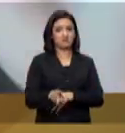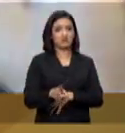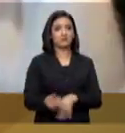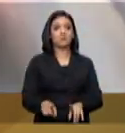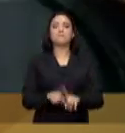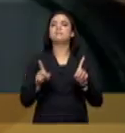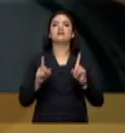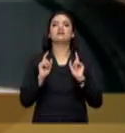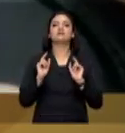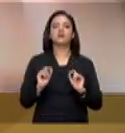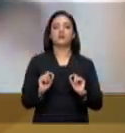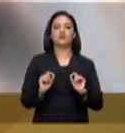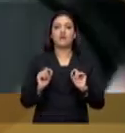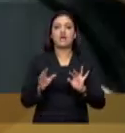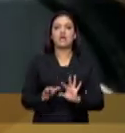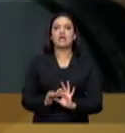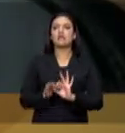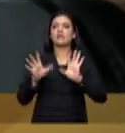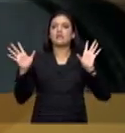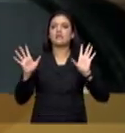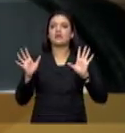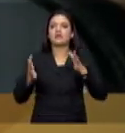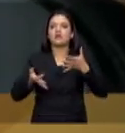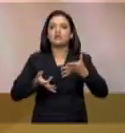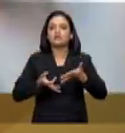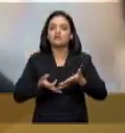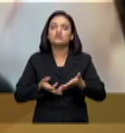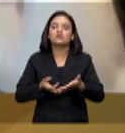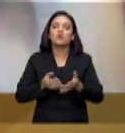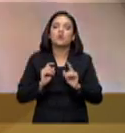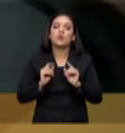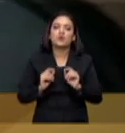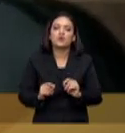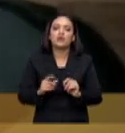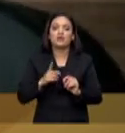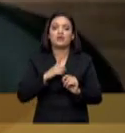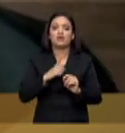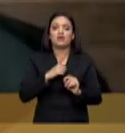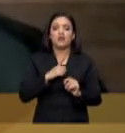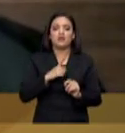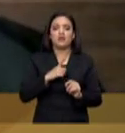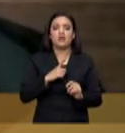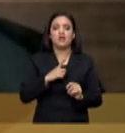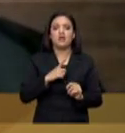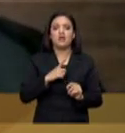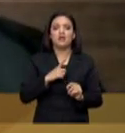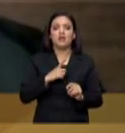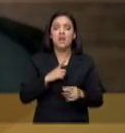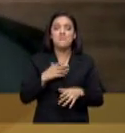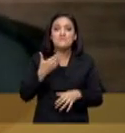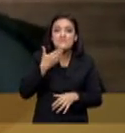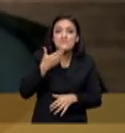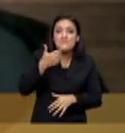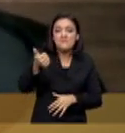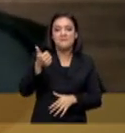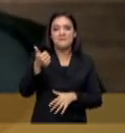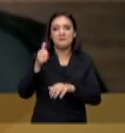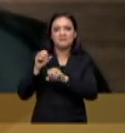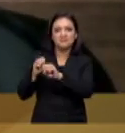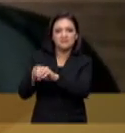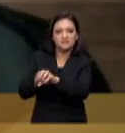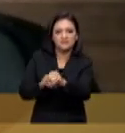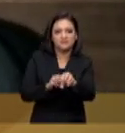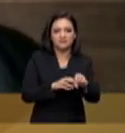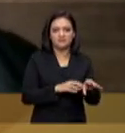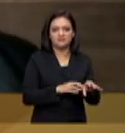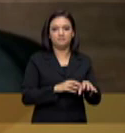a liberdade, a livre iniciativa que abre espaço para os melhores educadores. A